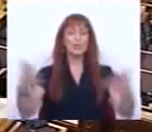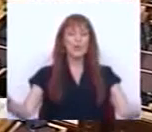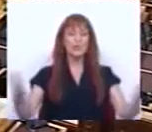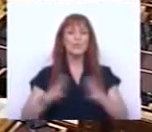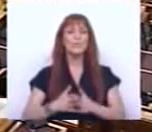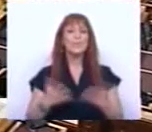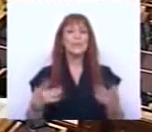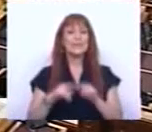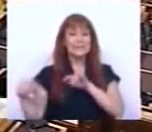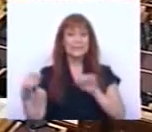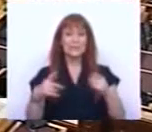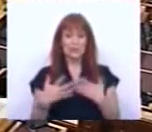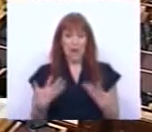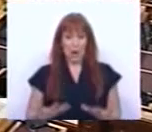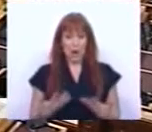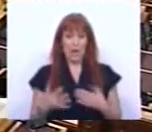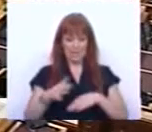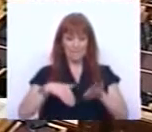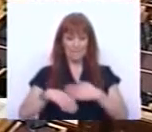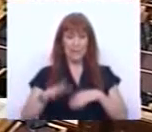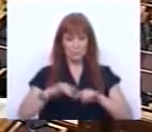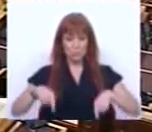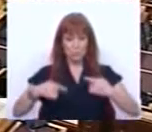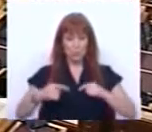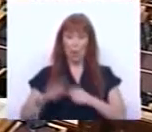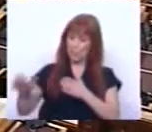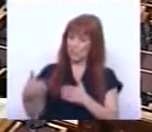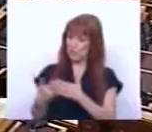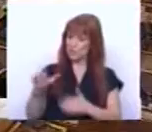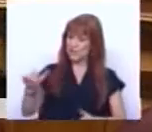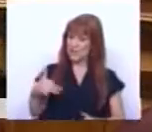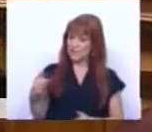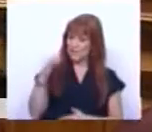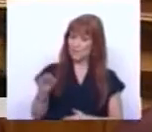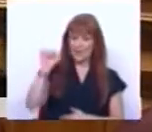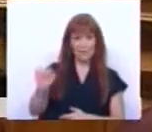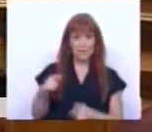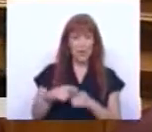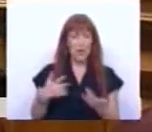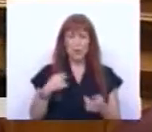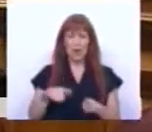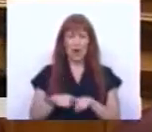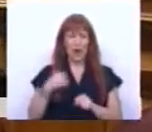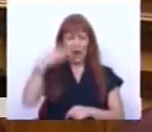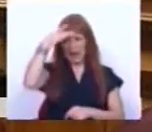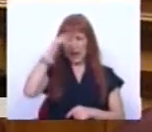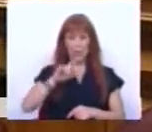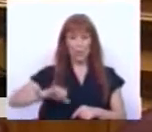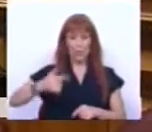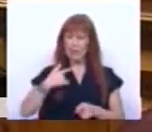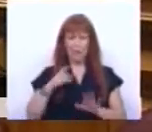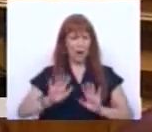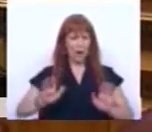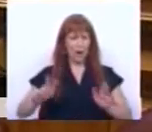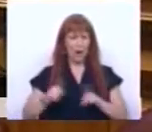Deputados, na discussão que agora estamos a fazer por iniciativa ou por proposta do CDS-PP, não está, pelo menos na perspectiva dos Verdes, não está em